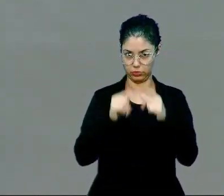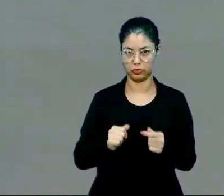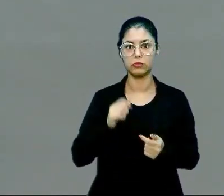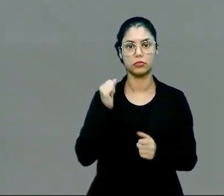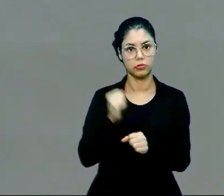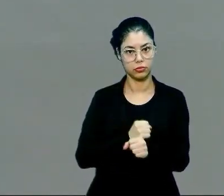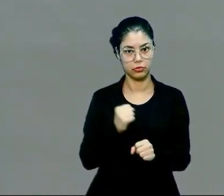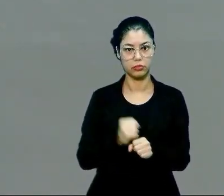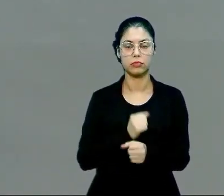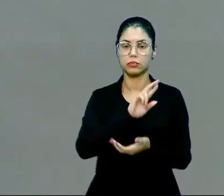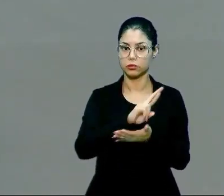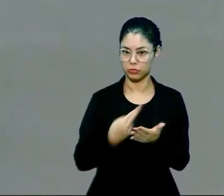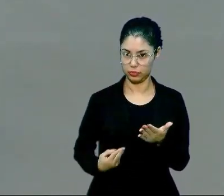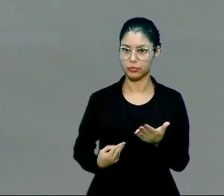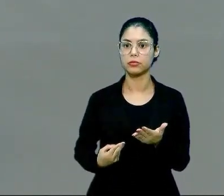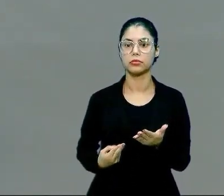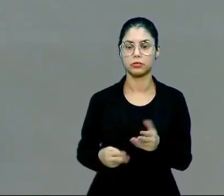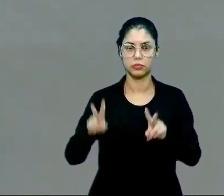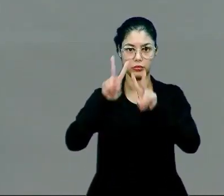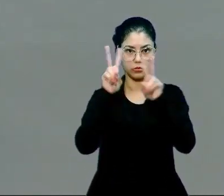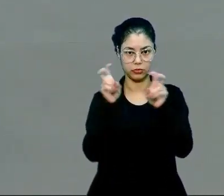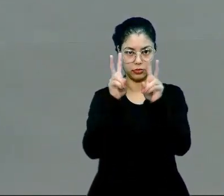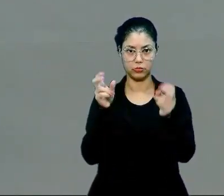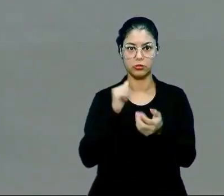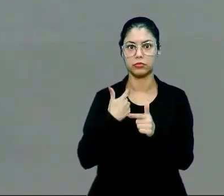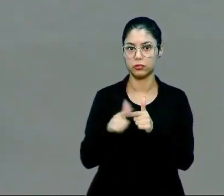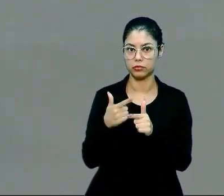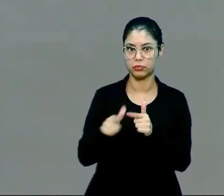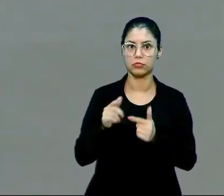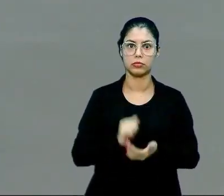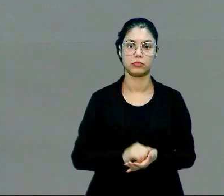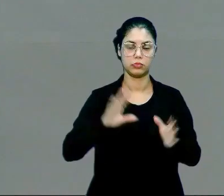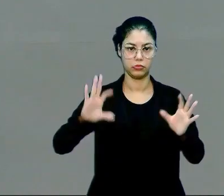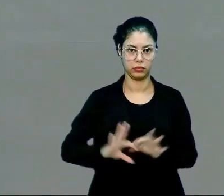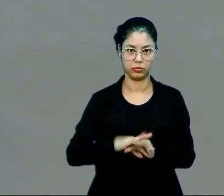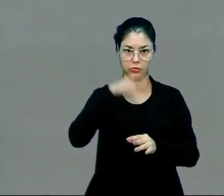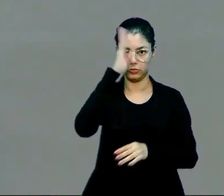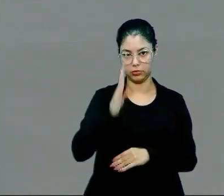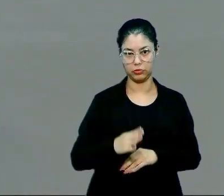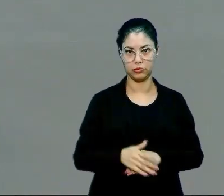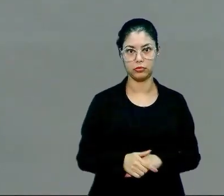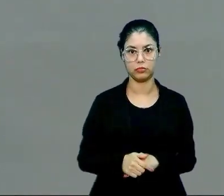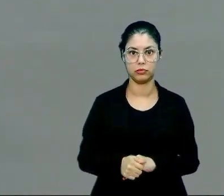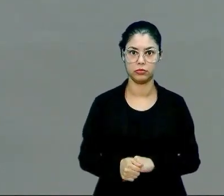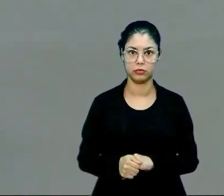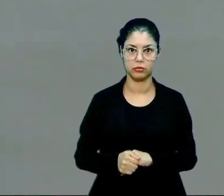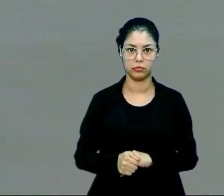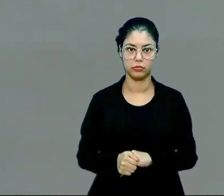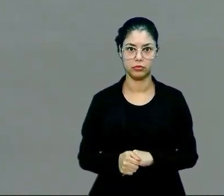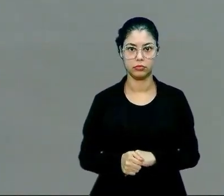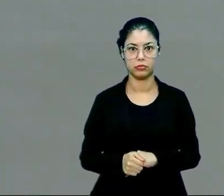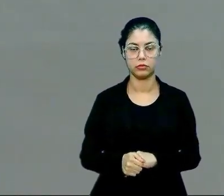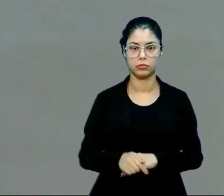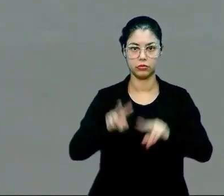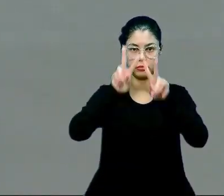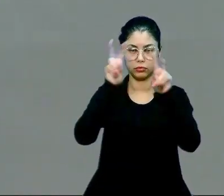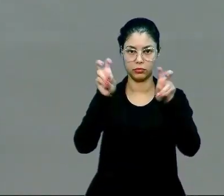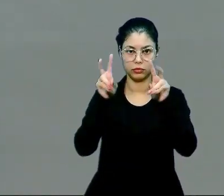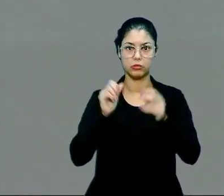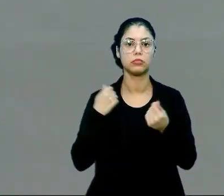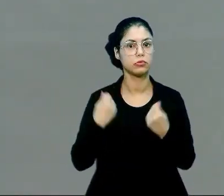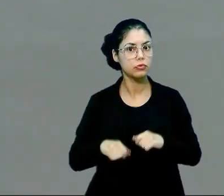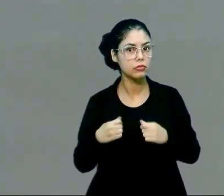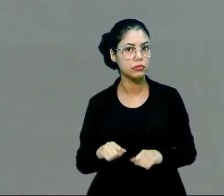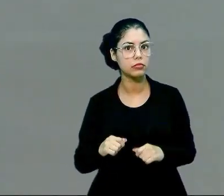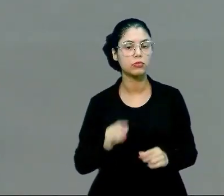os anos nas redações as temáticas são sempre problemas relacionados ao Brasil, porque esse é um assunto que